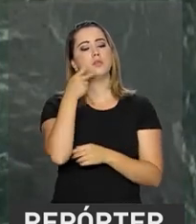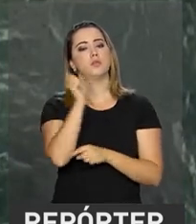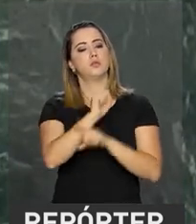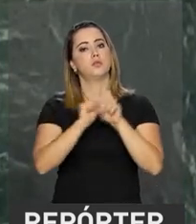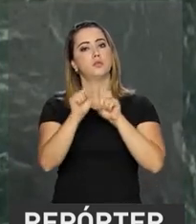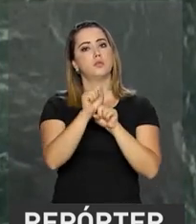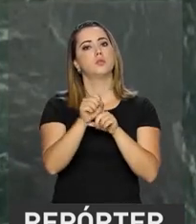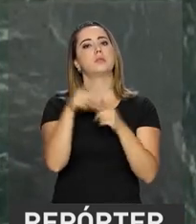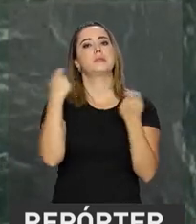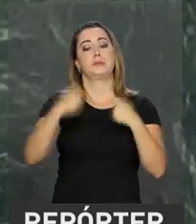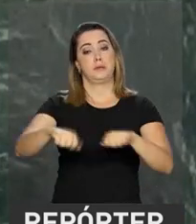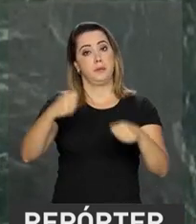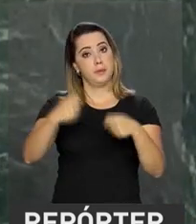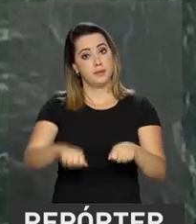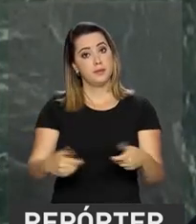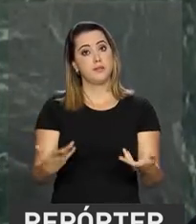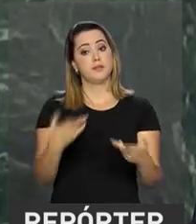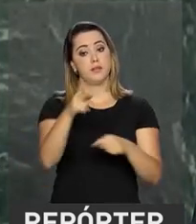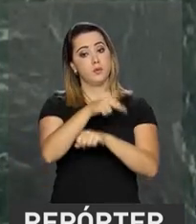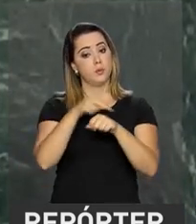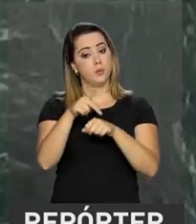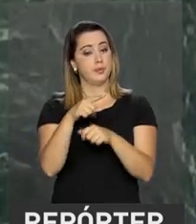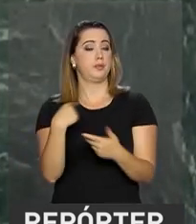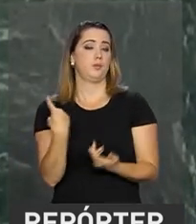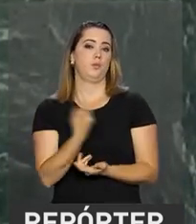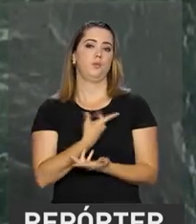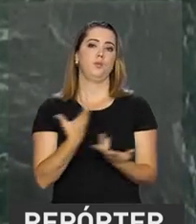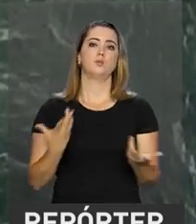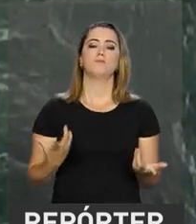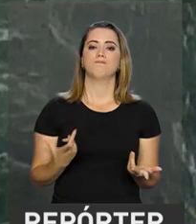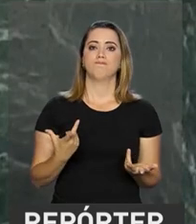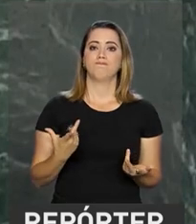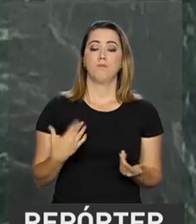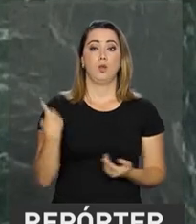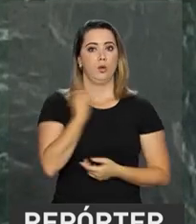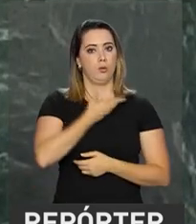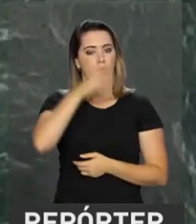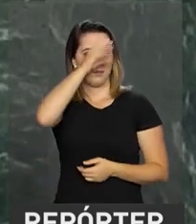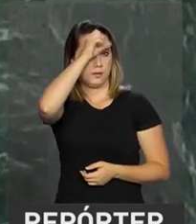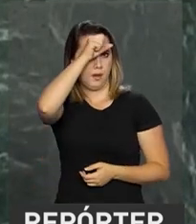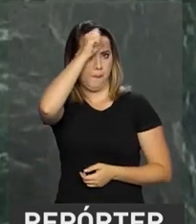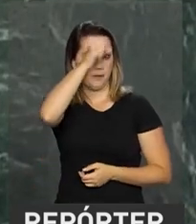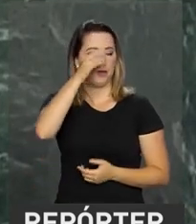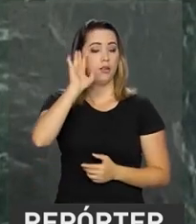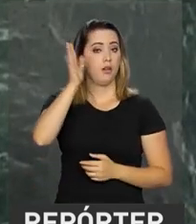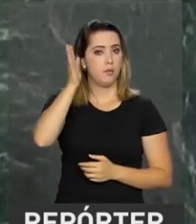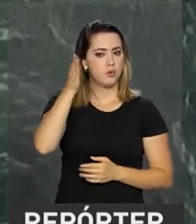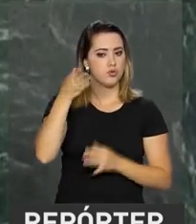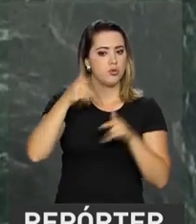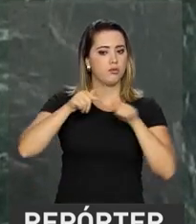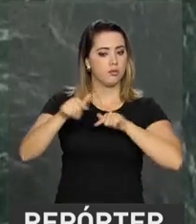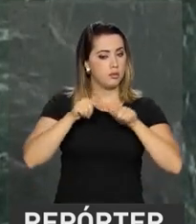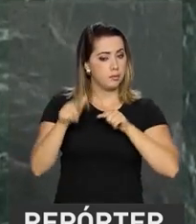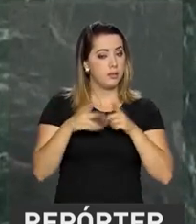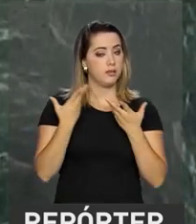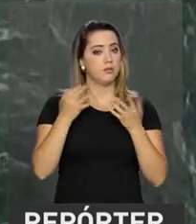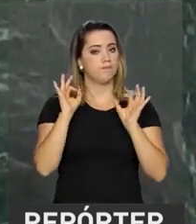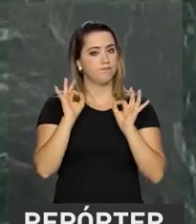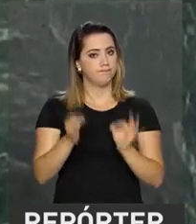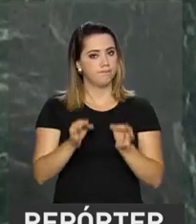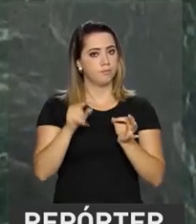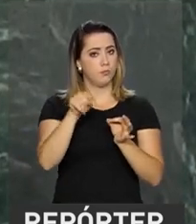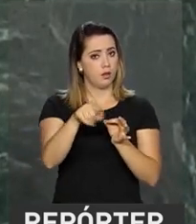sociais indispensáveis em um país como o nosso. Aprendemos e estamos aplicando, na